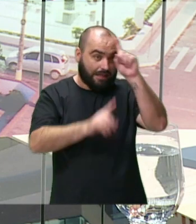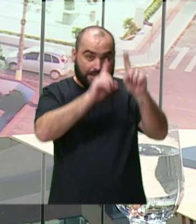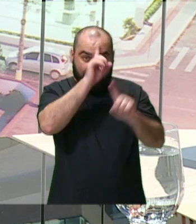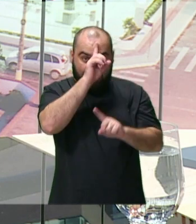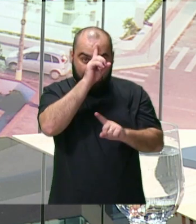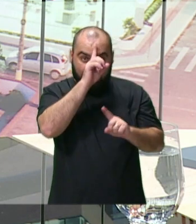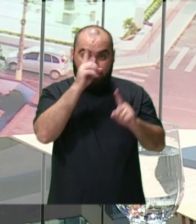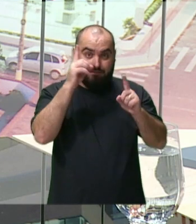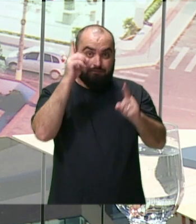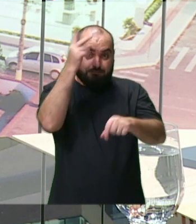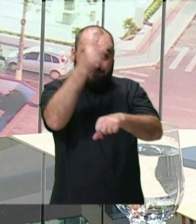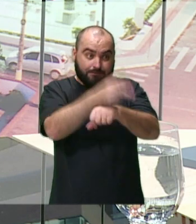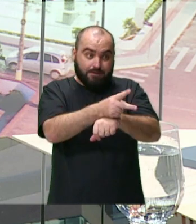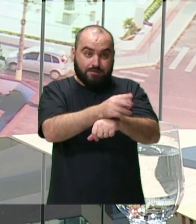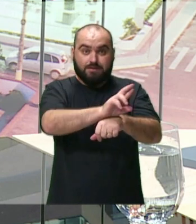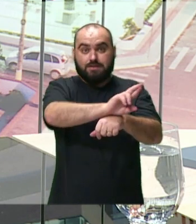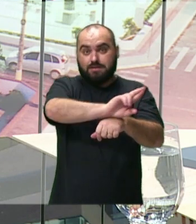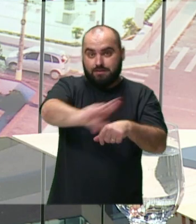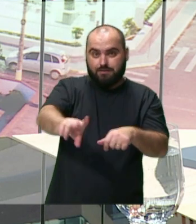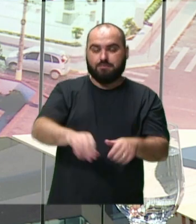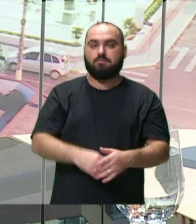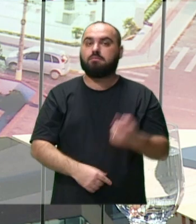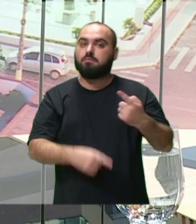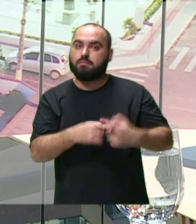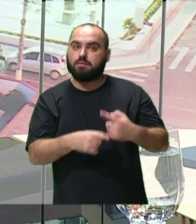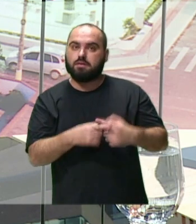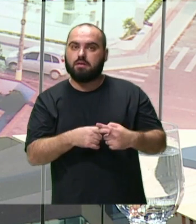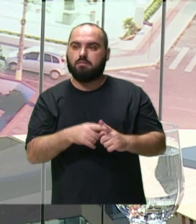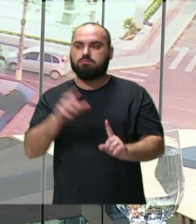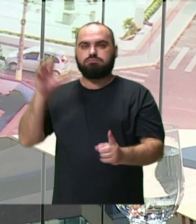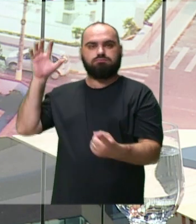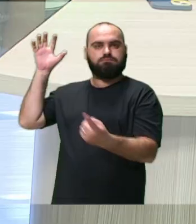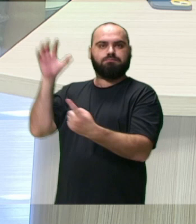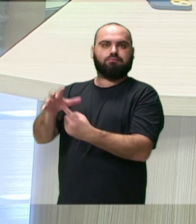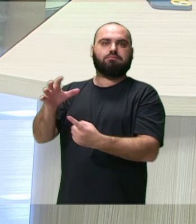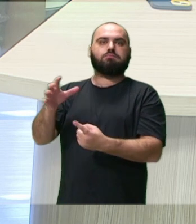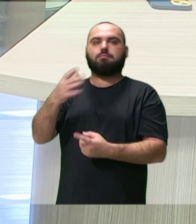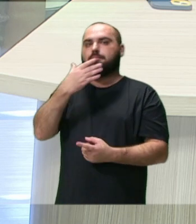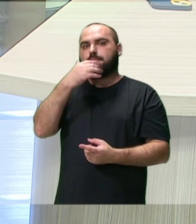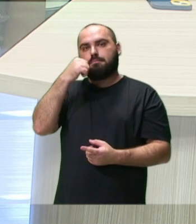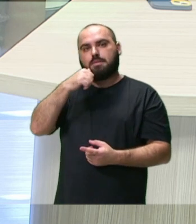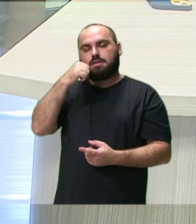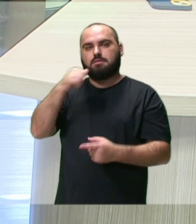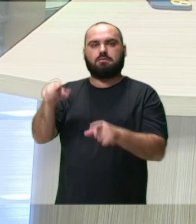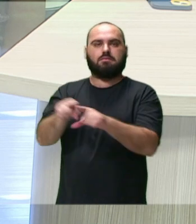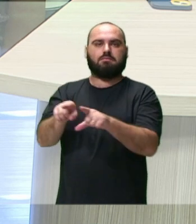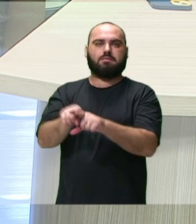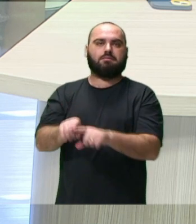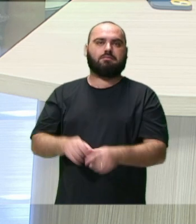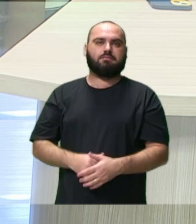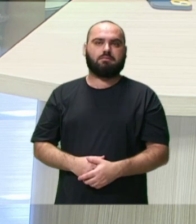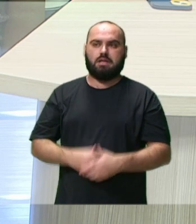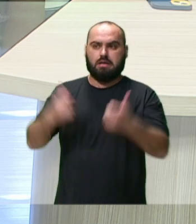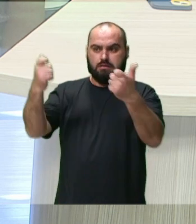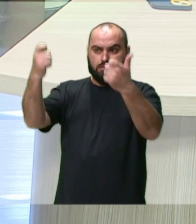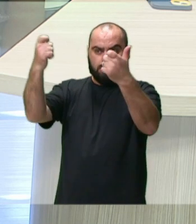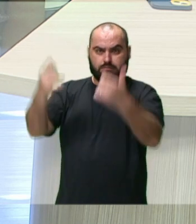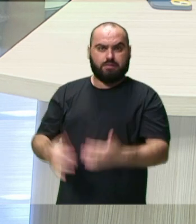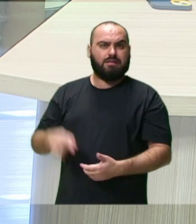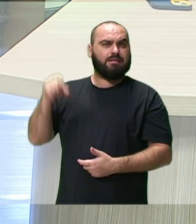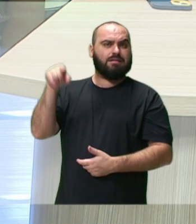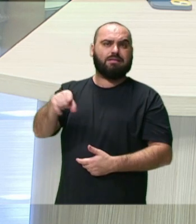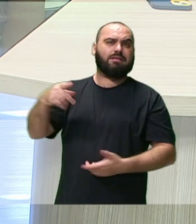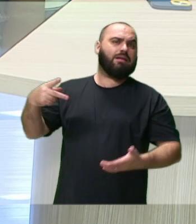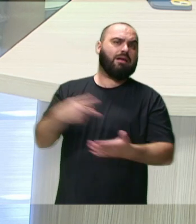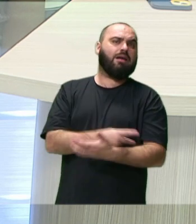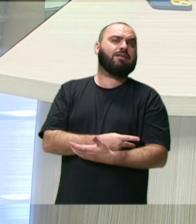diferente dessa. Por quê? Porque a ideia do vídeo também era impactar os meninos. Era explicar para eles que não era legal. E isso foi explicado dentro da